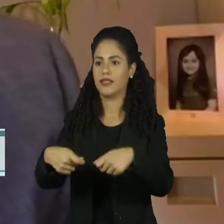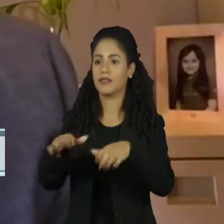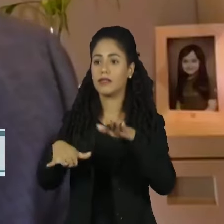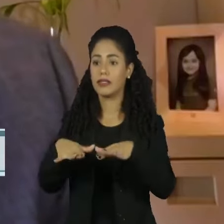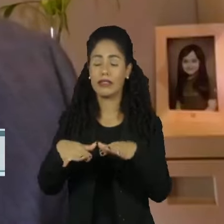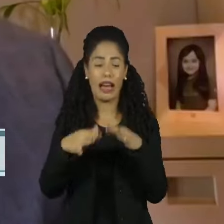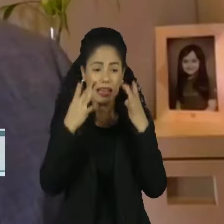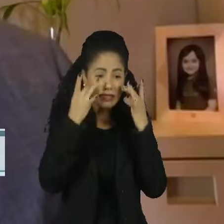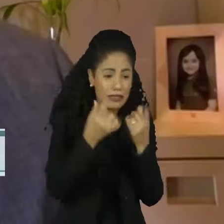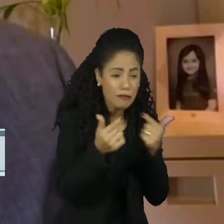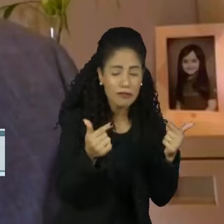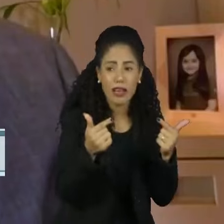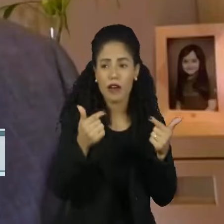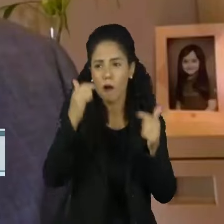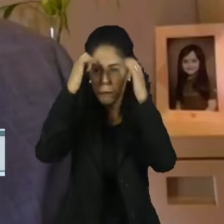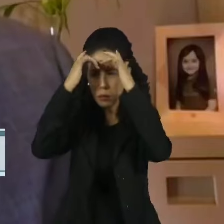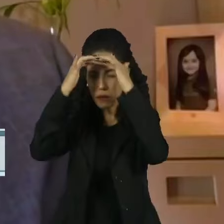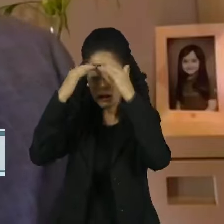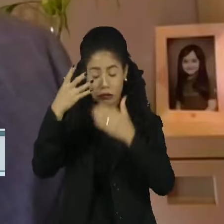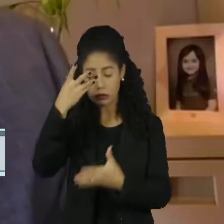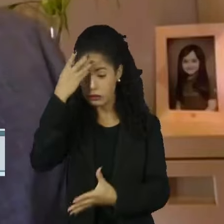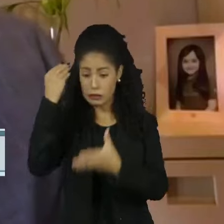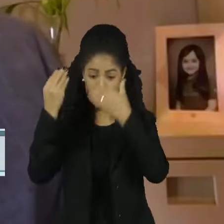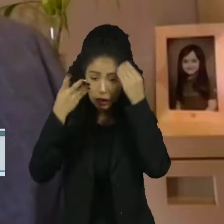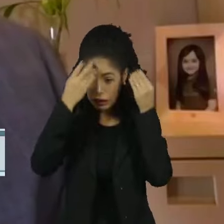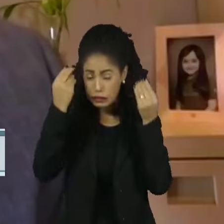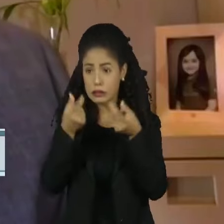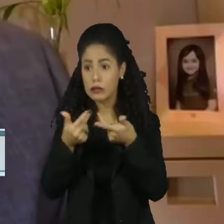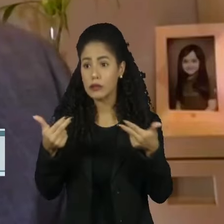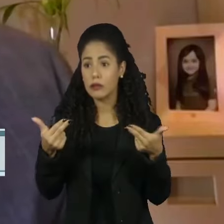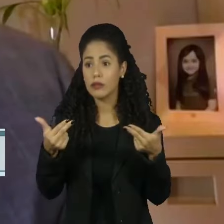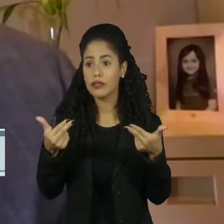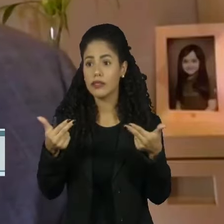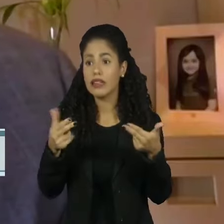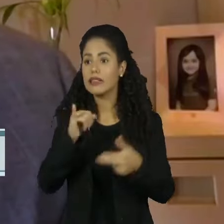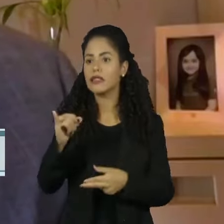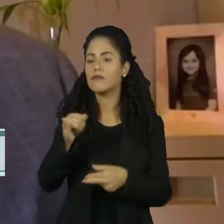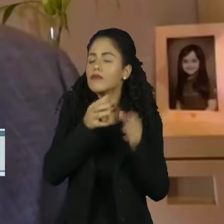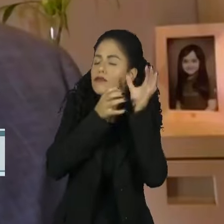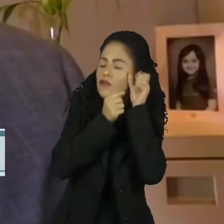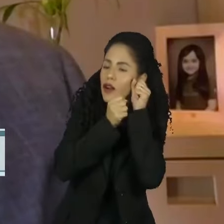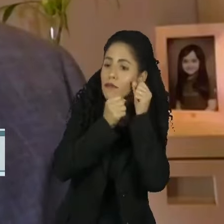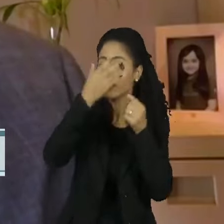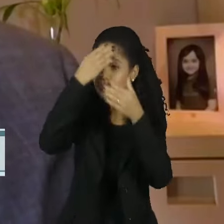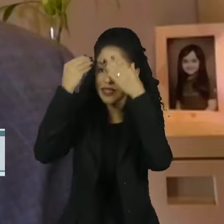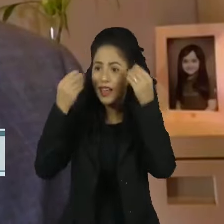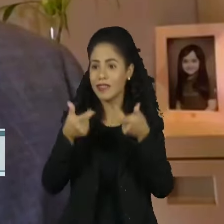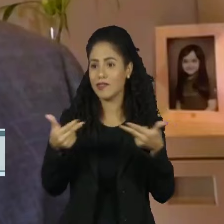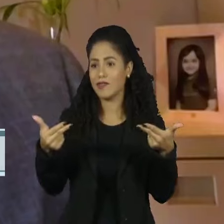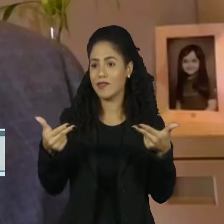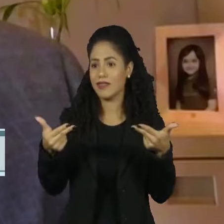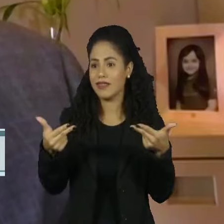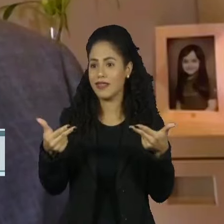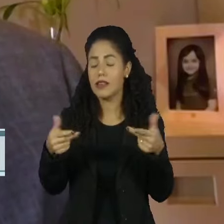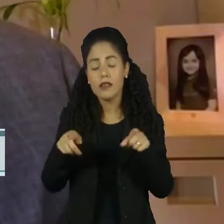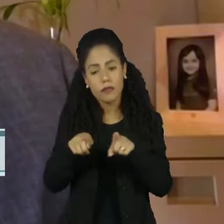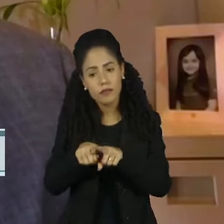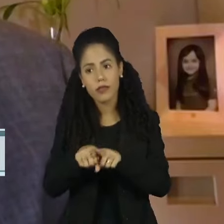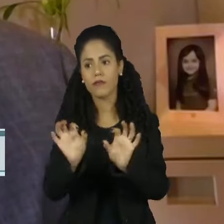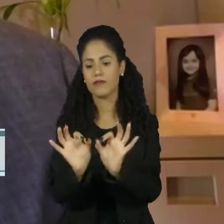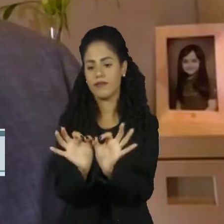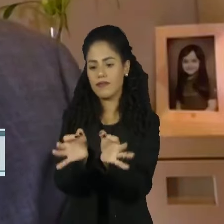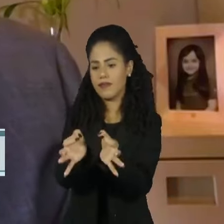desatenção, problemas de memória acontecem bastante em quem tem insônia. E até para manter a regulação de coisas